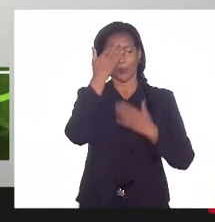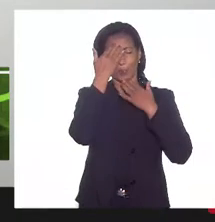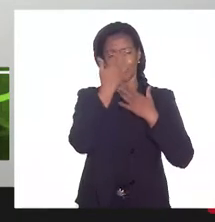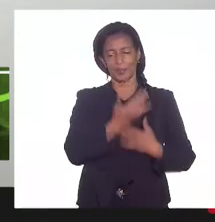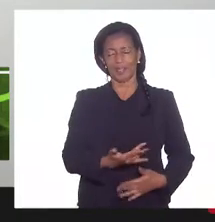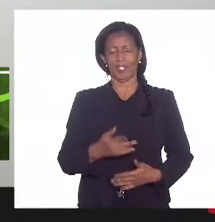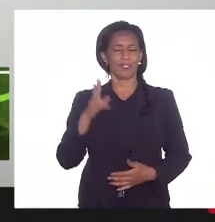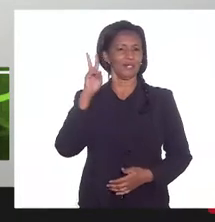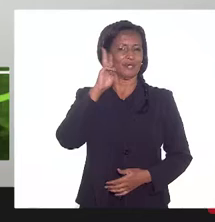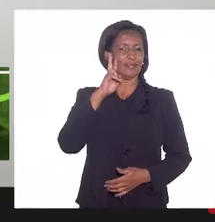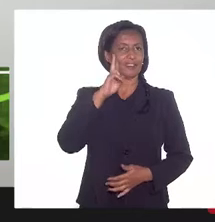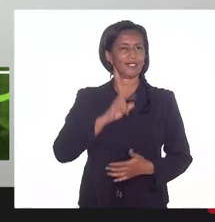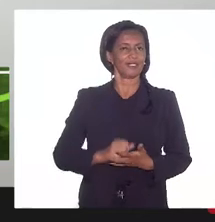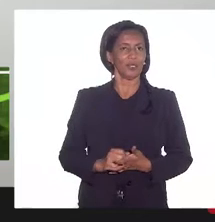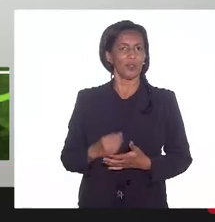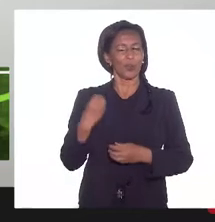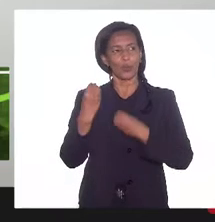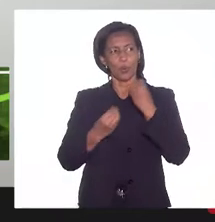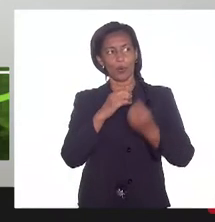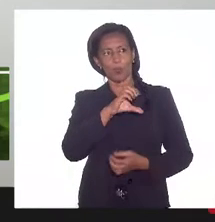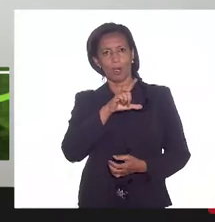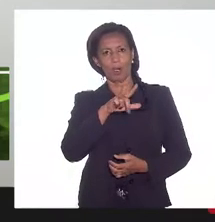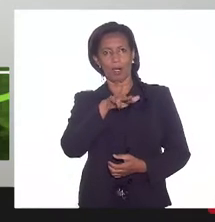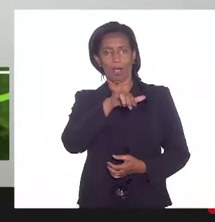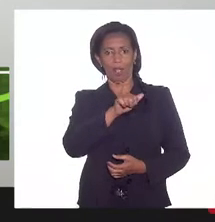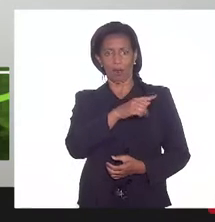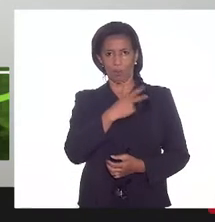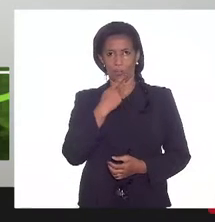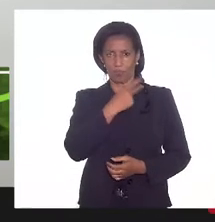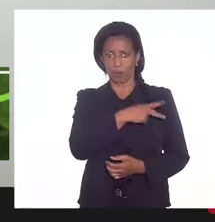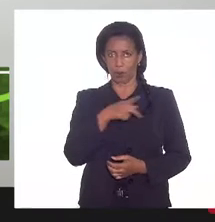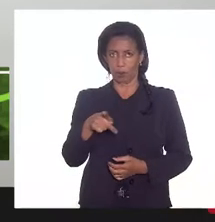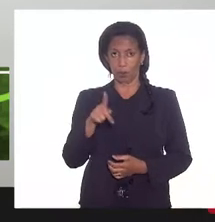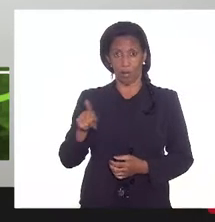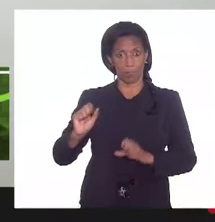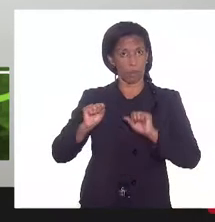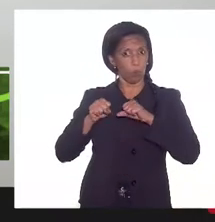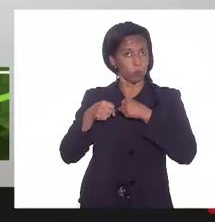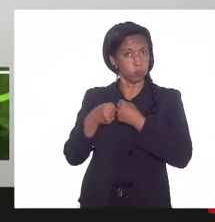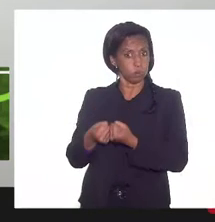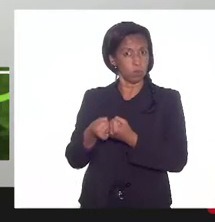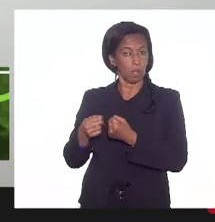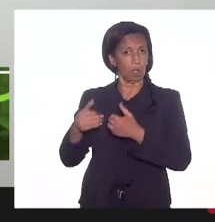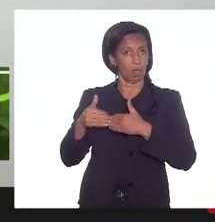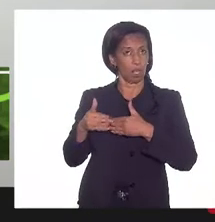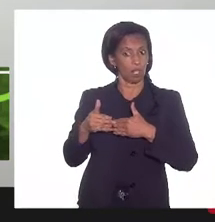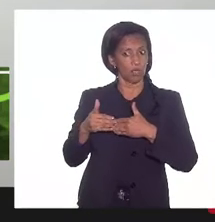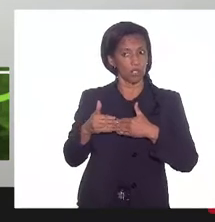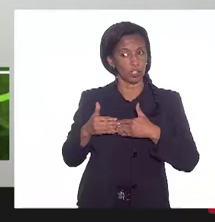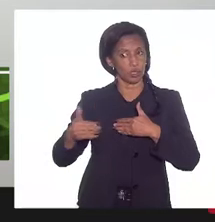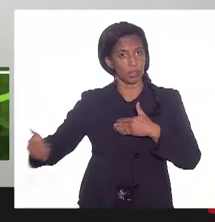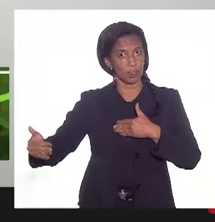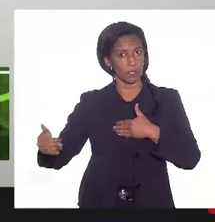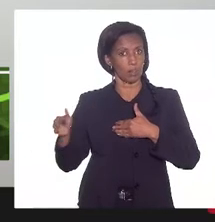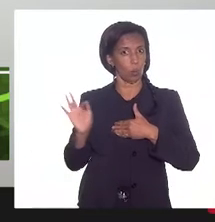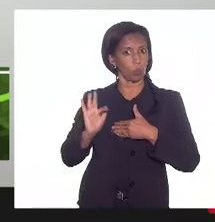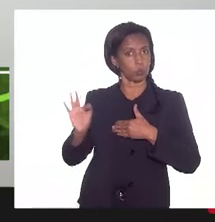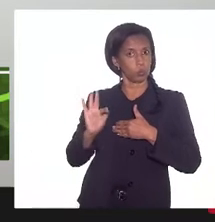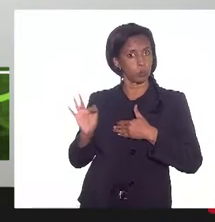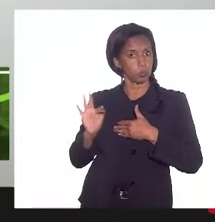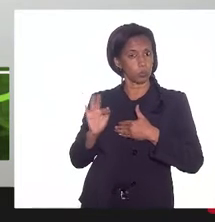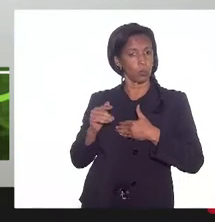e lembrando como é Cláudia de certa maneira lembrando essa potência da extensão universitária né essa